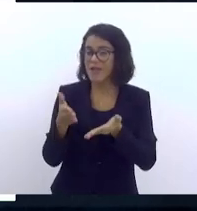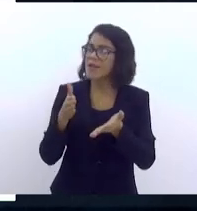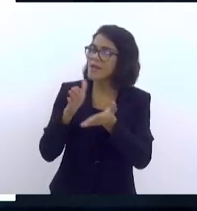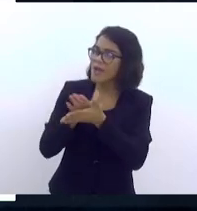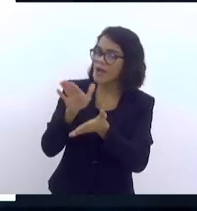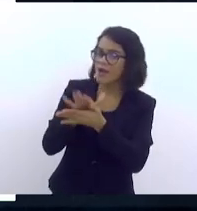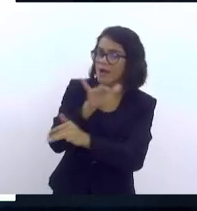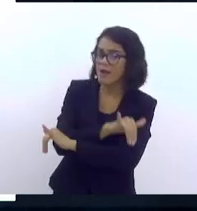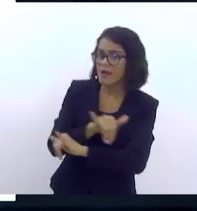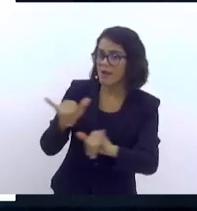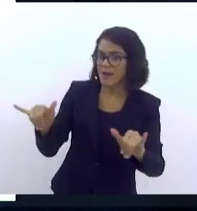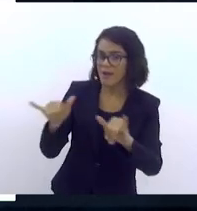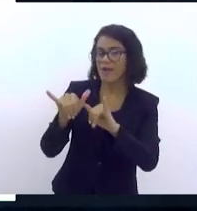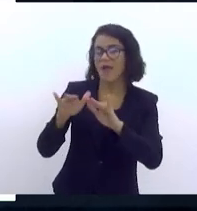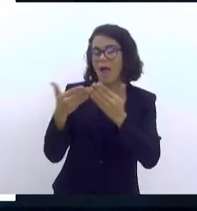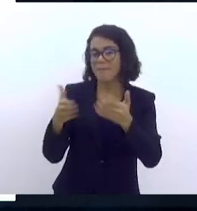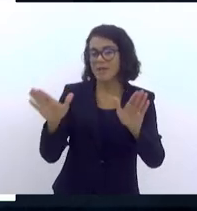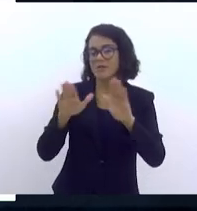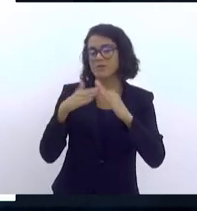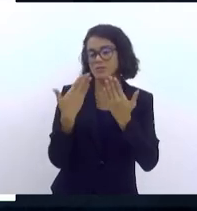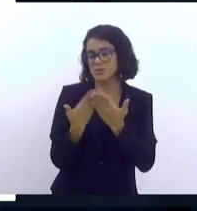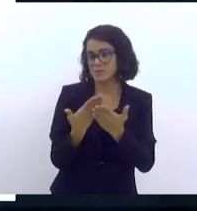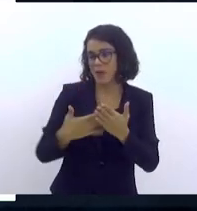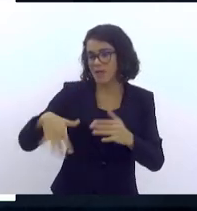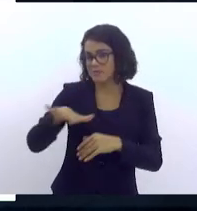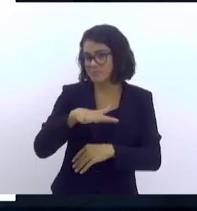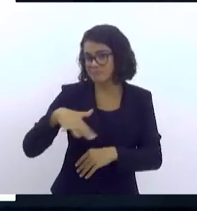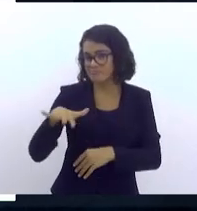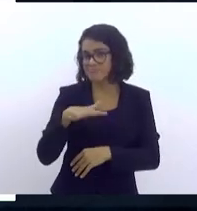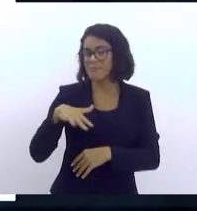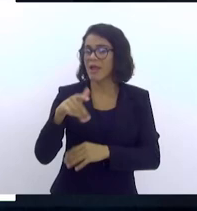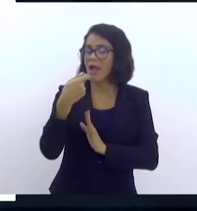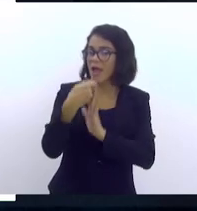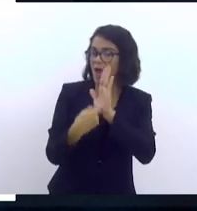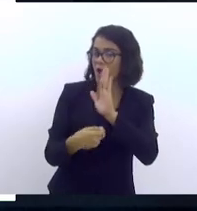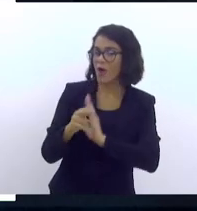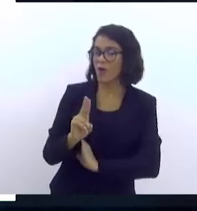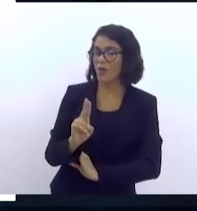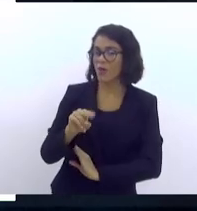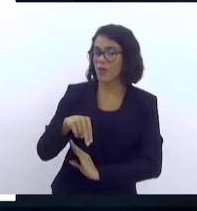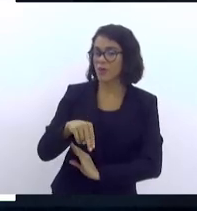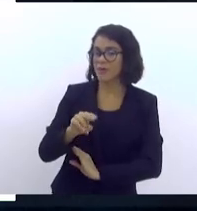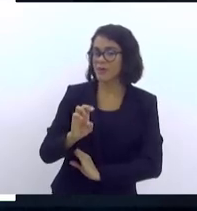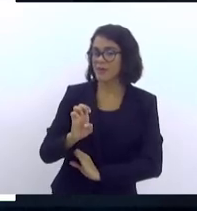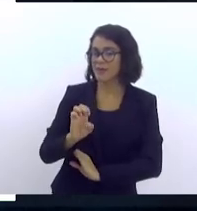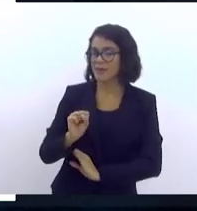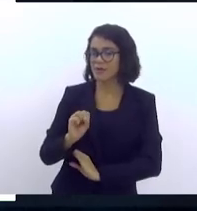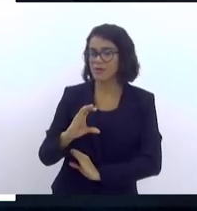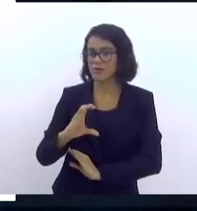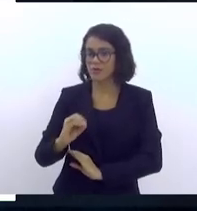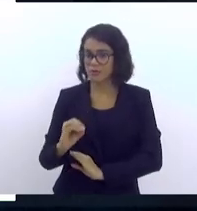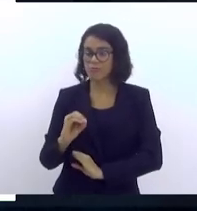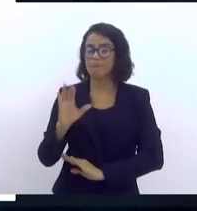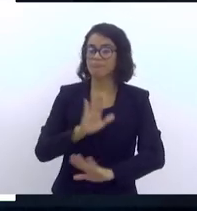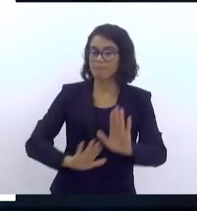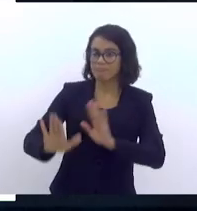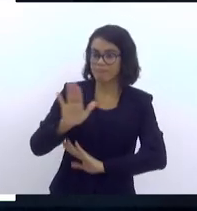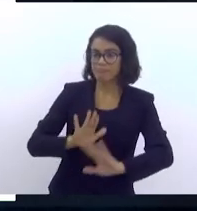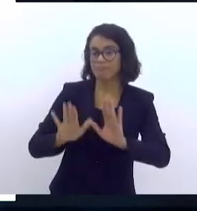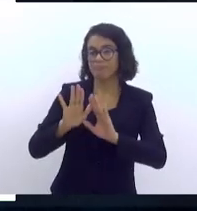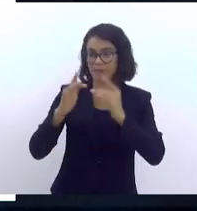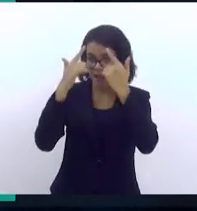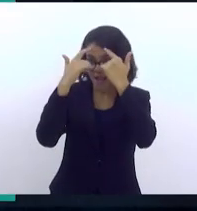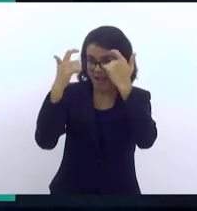publicação abrindo espaços Educação e Cultura para pais que é de autoria da Unesco e que fala sobre ações de prevenção à violências escolas